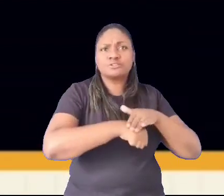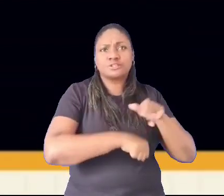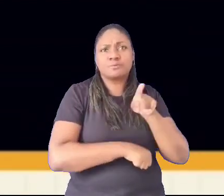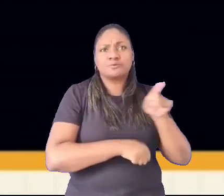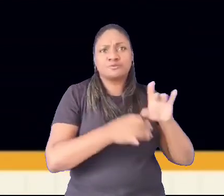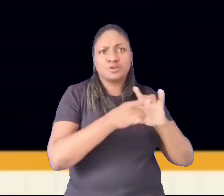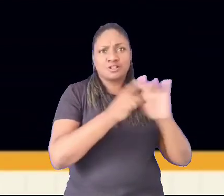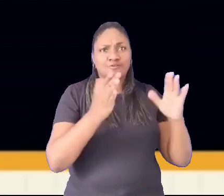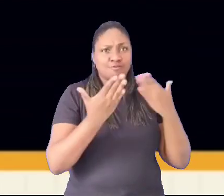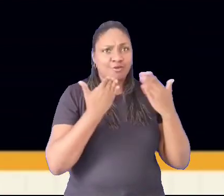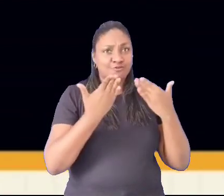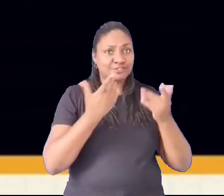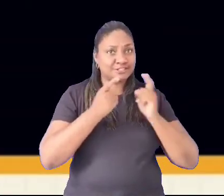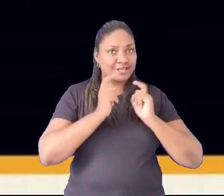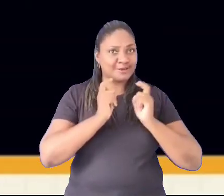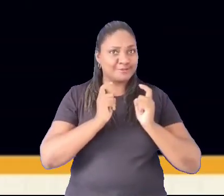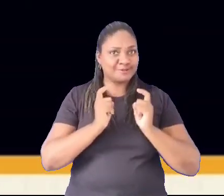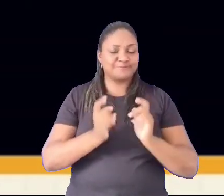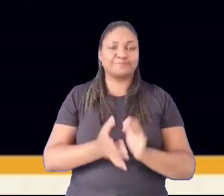conversando bastante com vocês hoje.